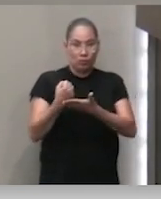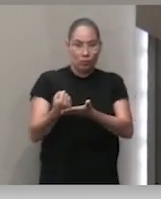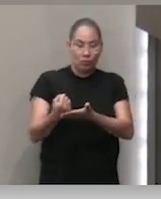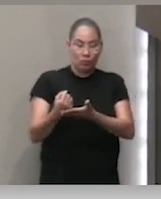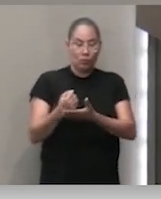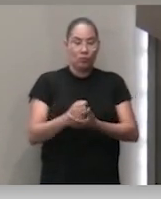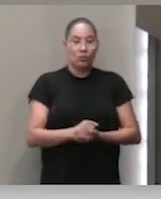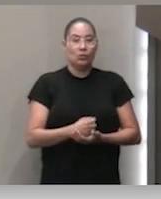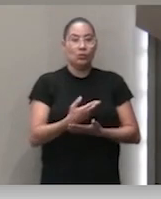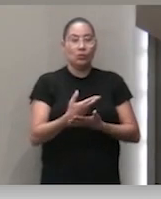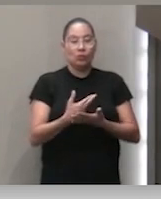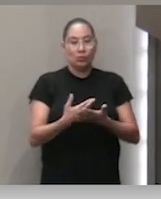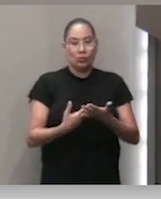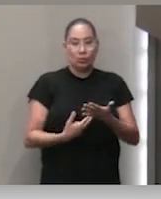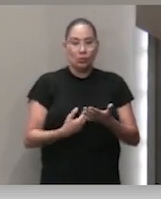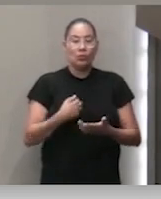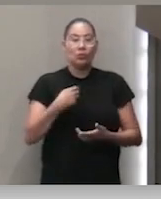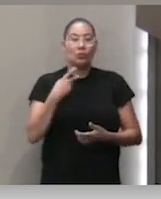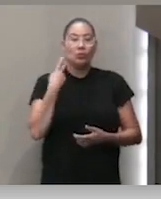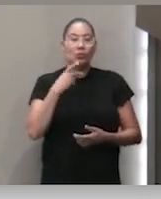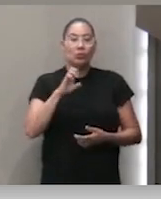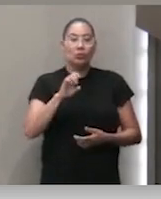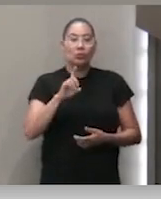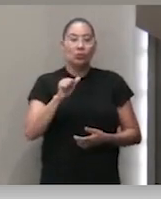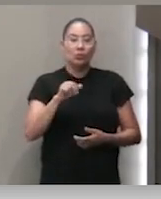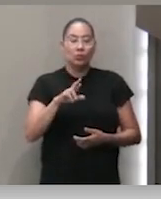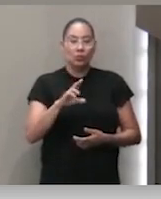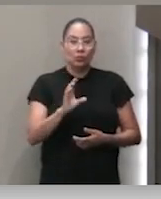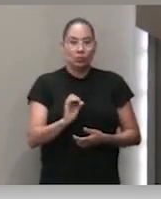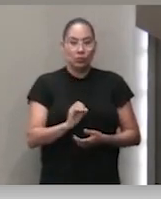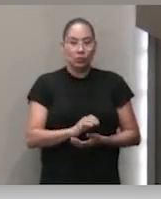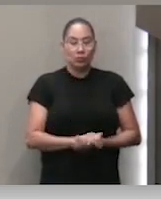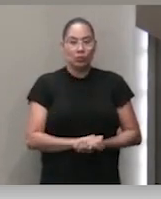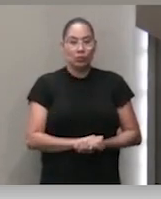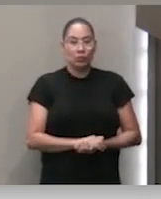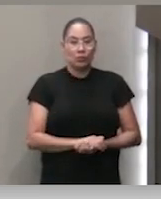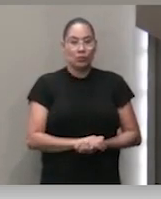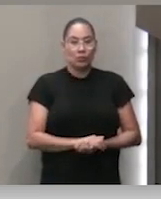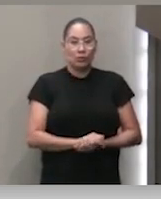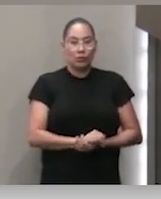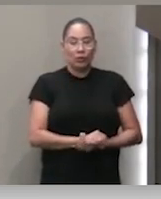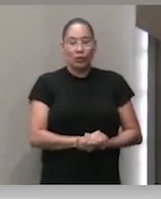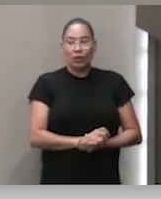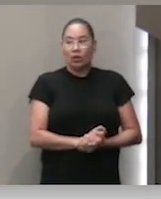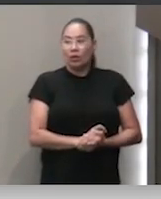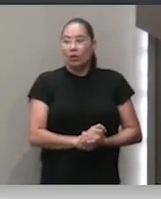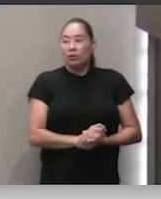favorável. Relator vereador Evandro dos Santos Meireles.